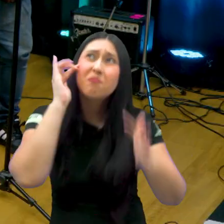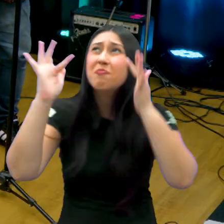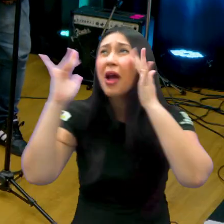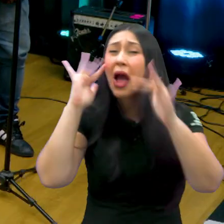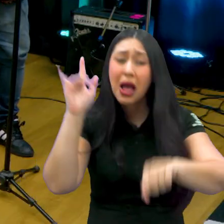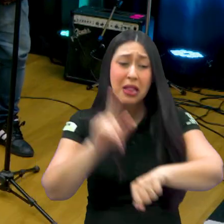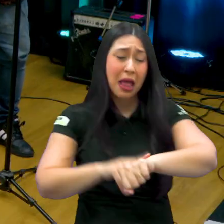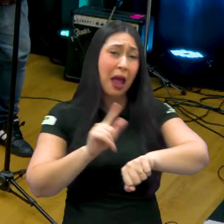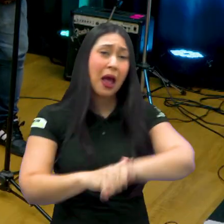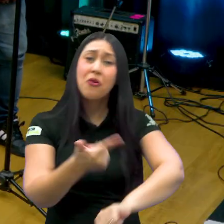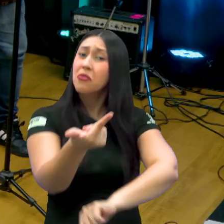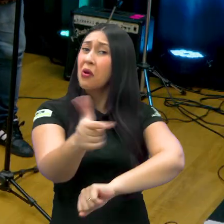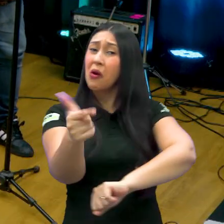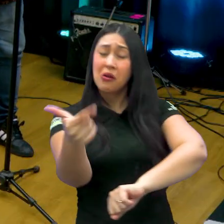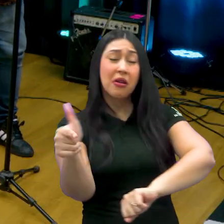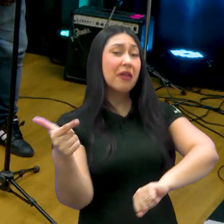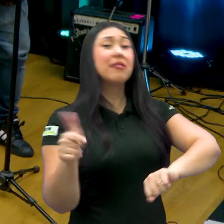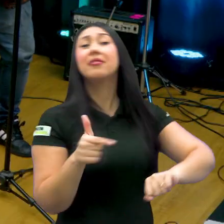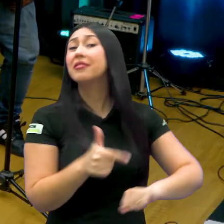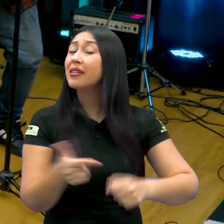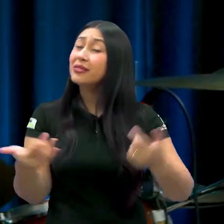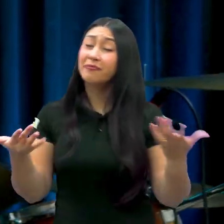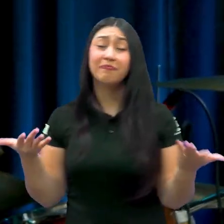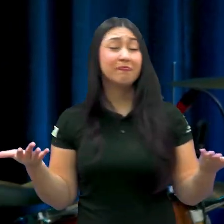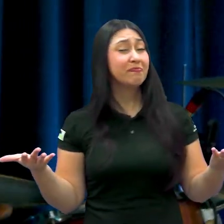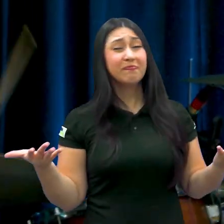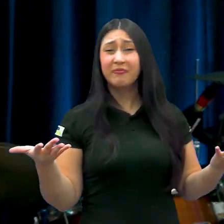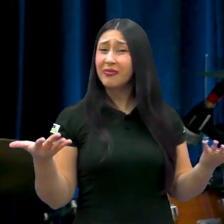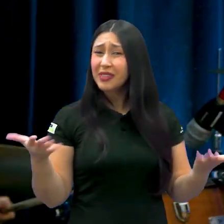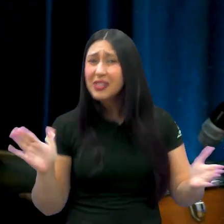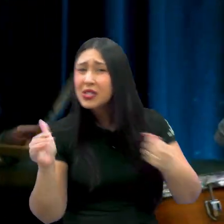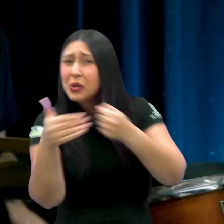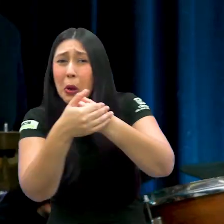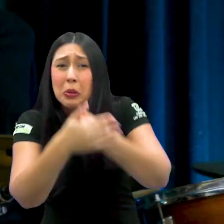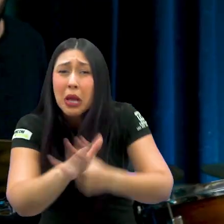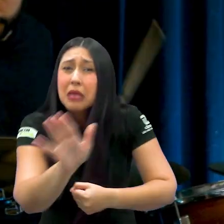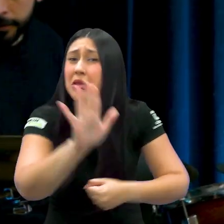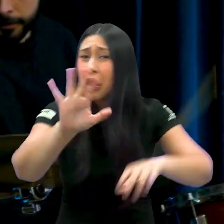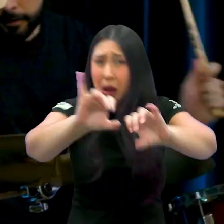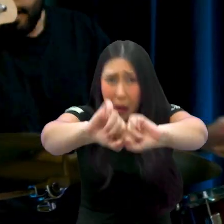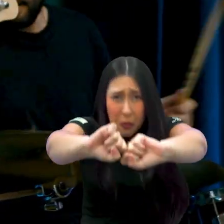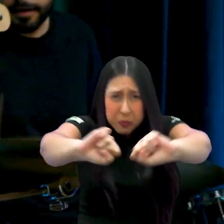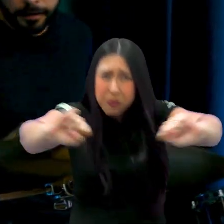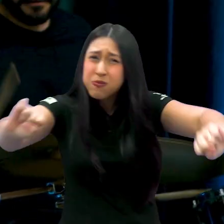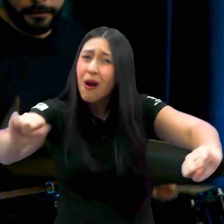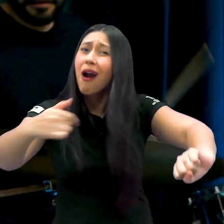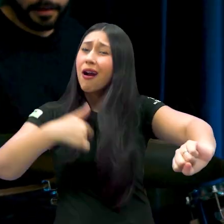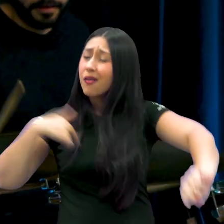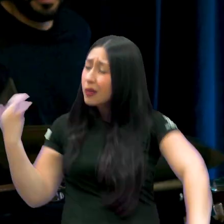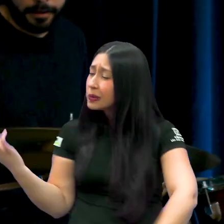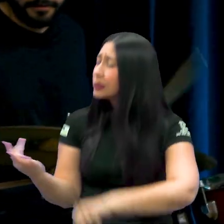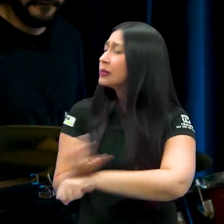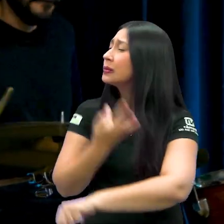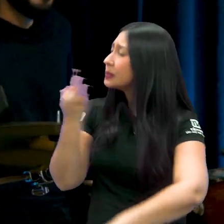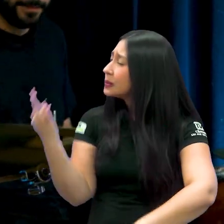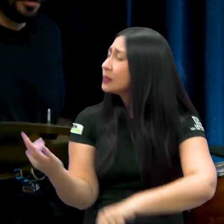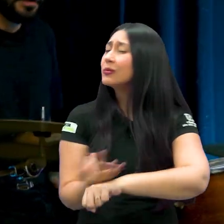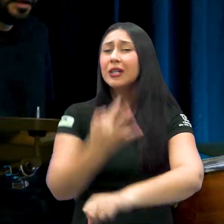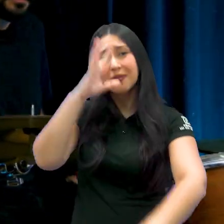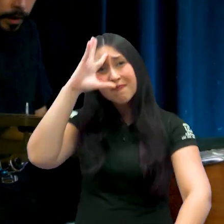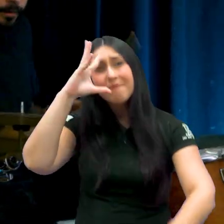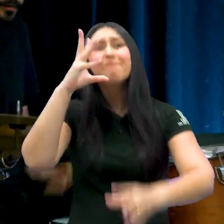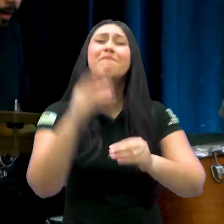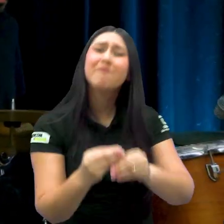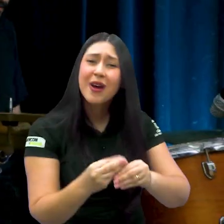temos tempo pra sonhar. Então, não se esconda, eu lutei pra entender o quanto